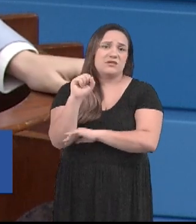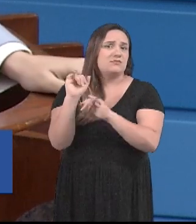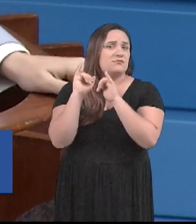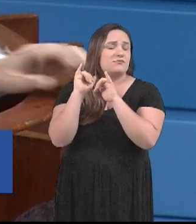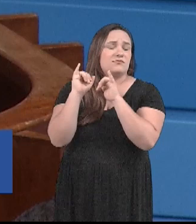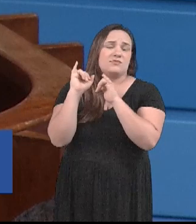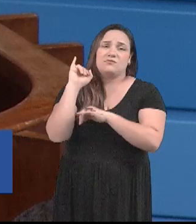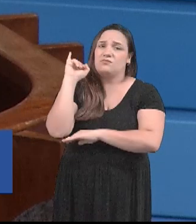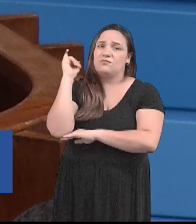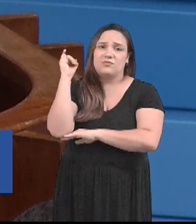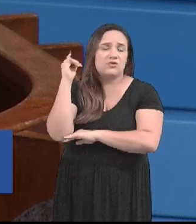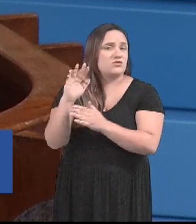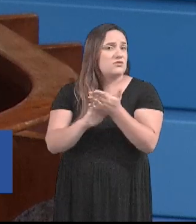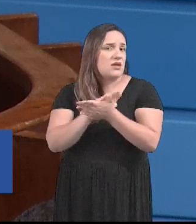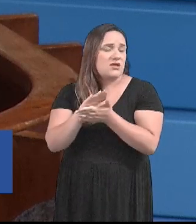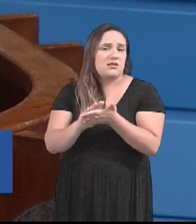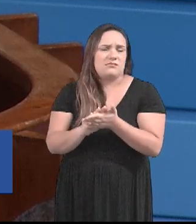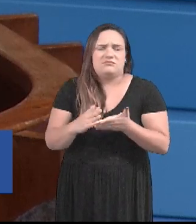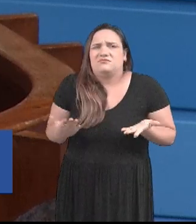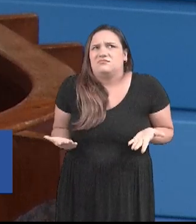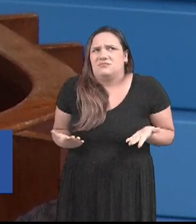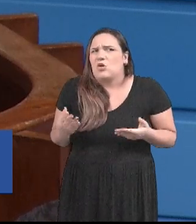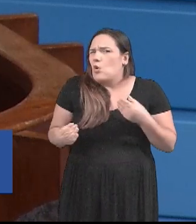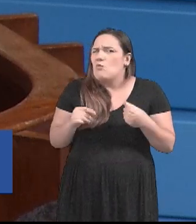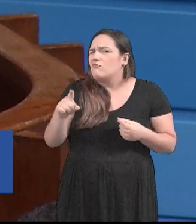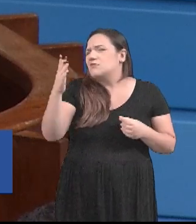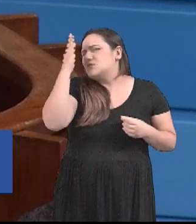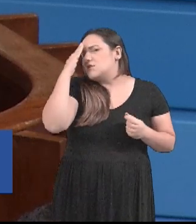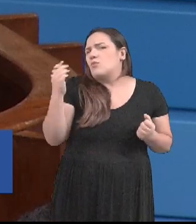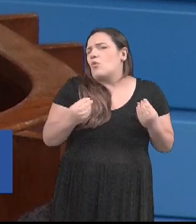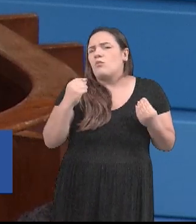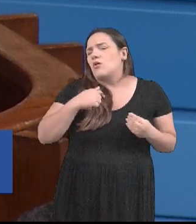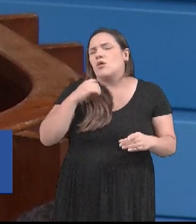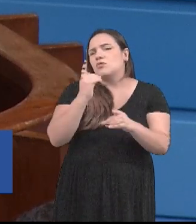incentivo. E como que a gente conseguiu essa informação?